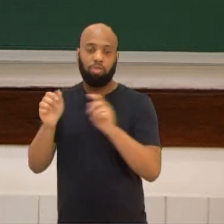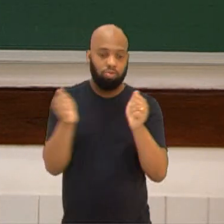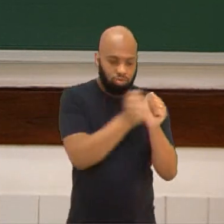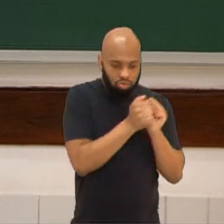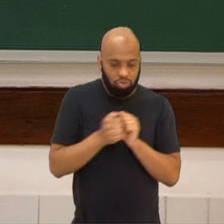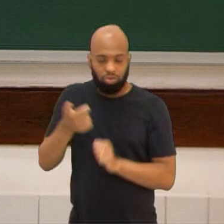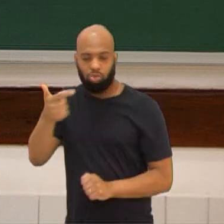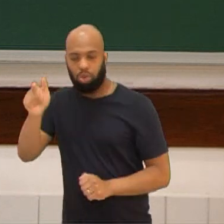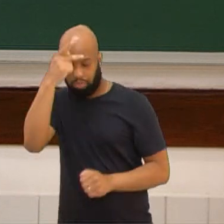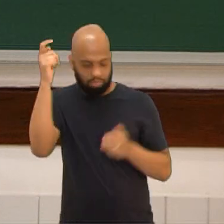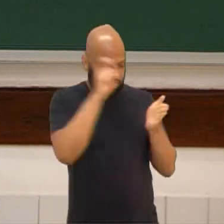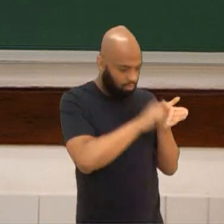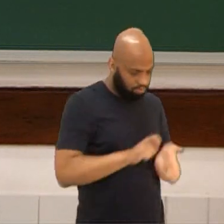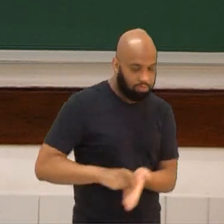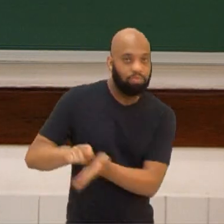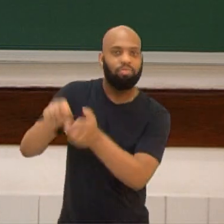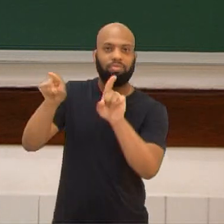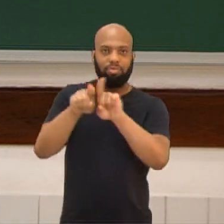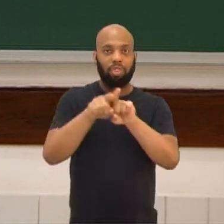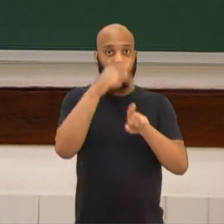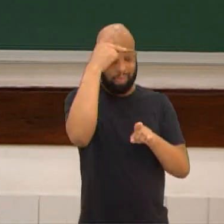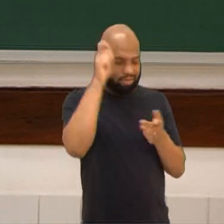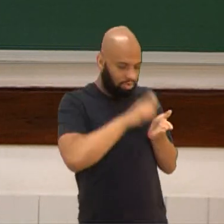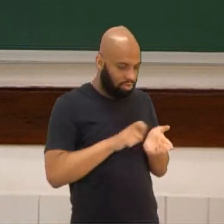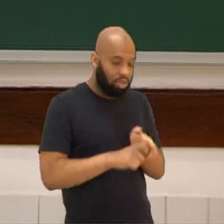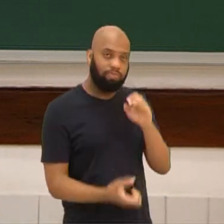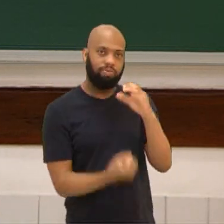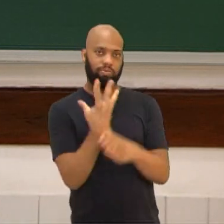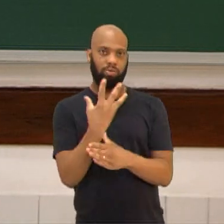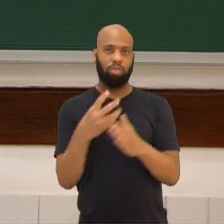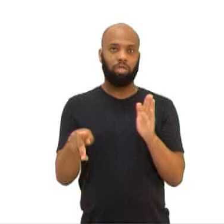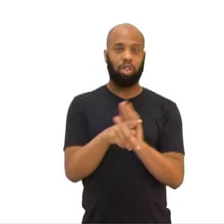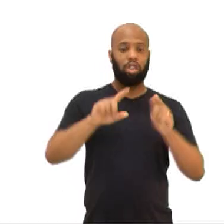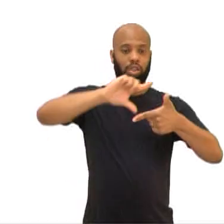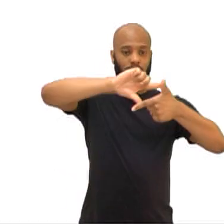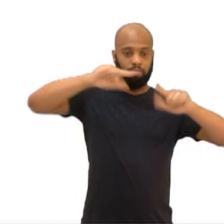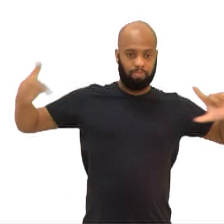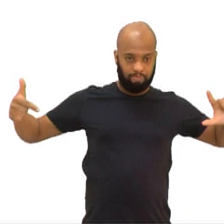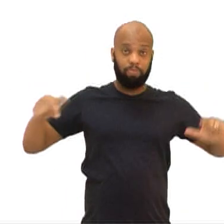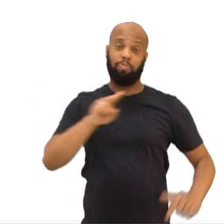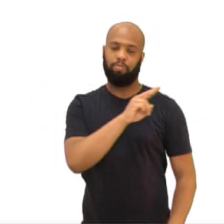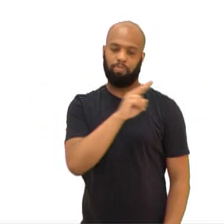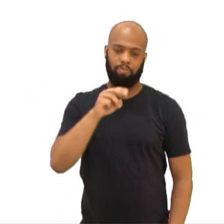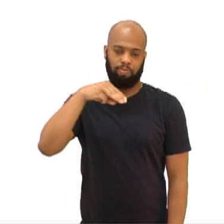com outros escritores que deu origem ao modernismo.